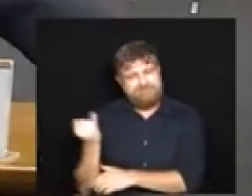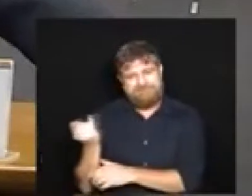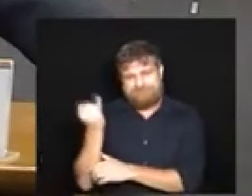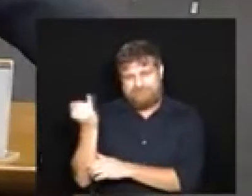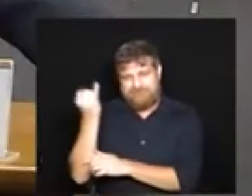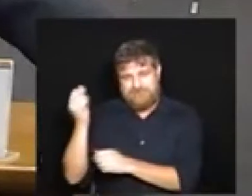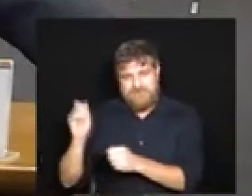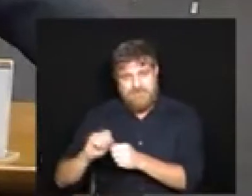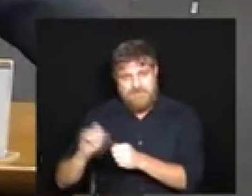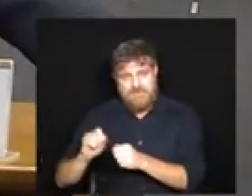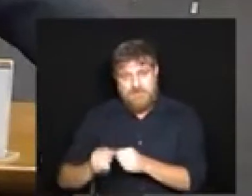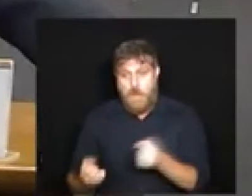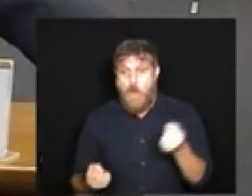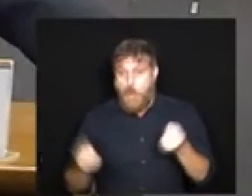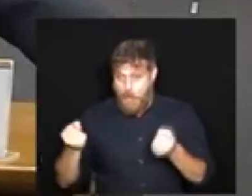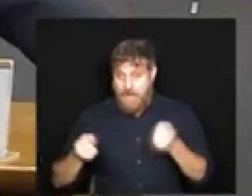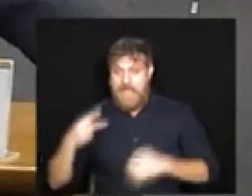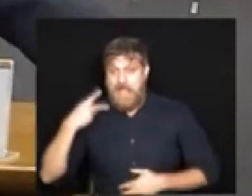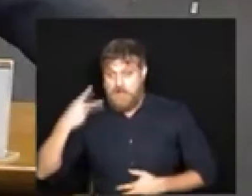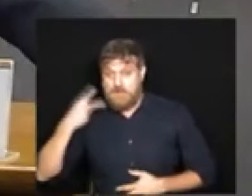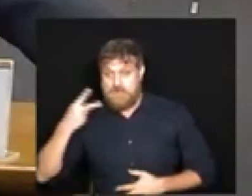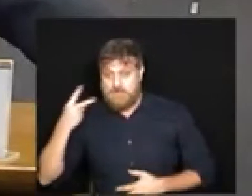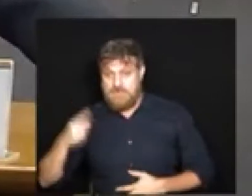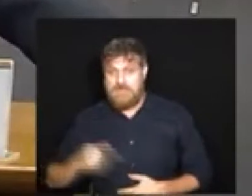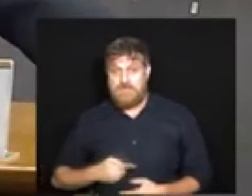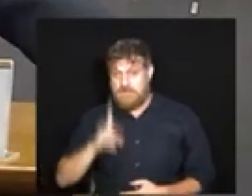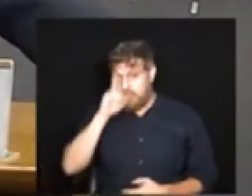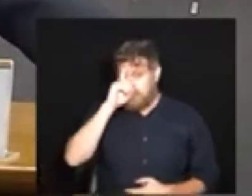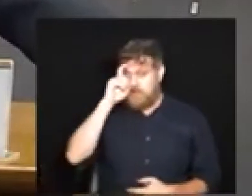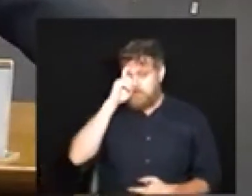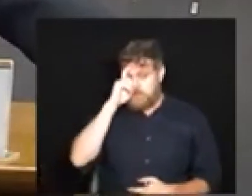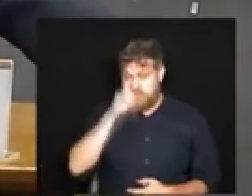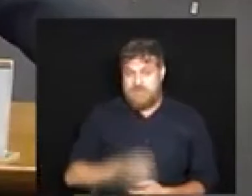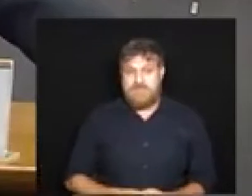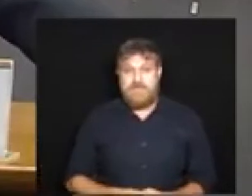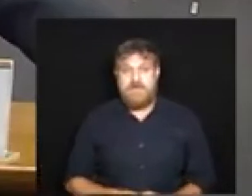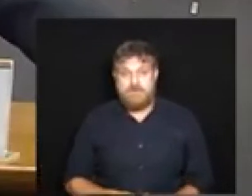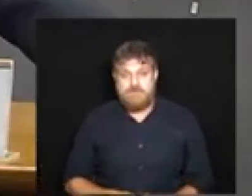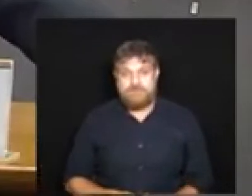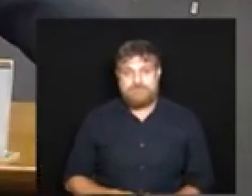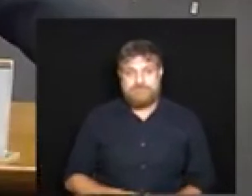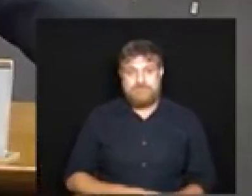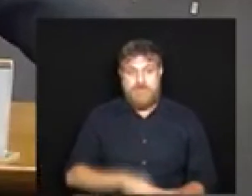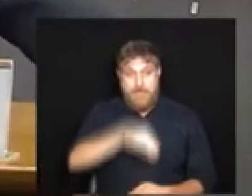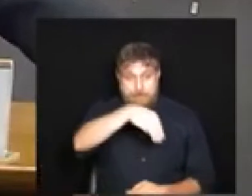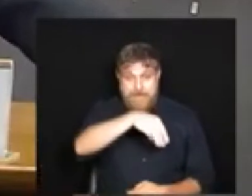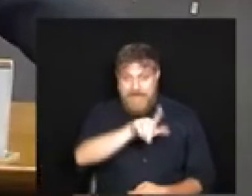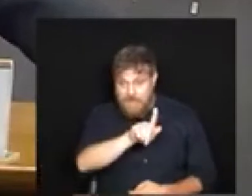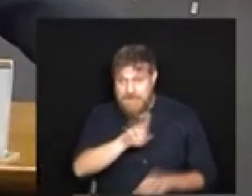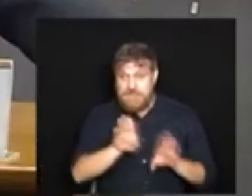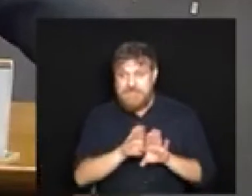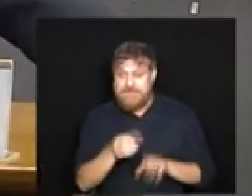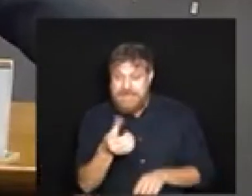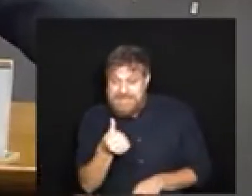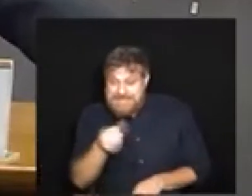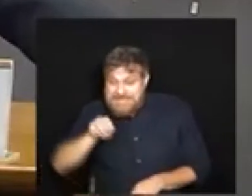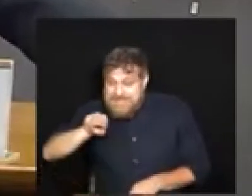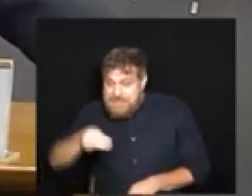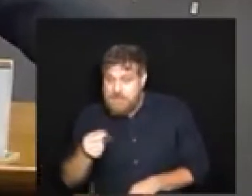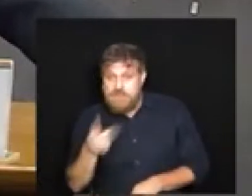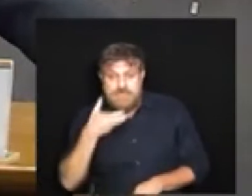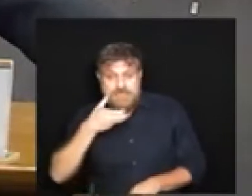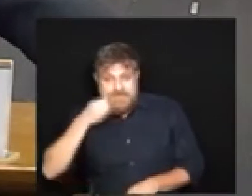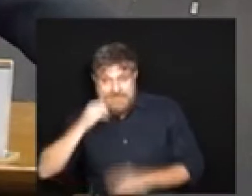disponibilizou todos os carros de vereadores para trabalhar no Hospital Mário Gatti, e também destinou 6 milhões do seu